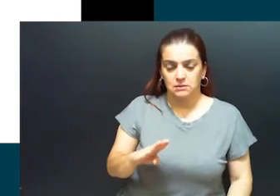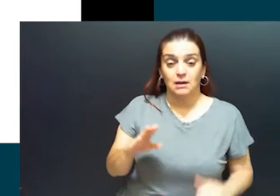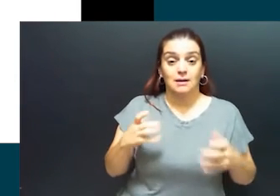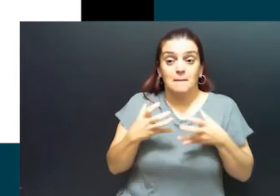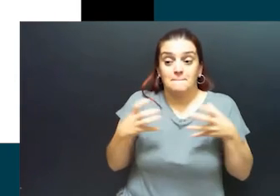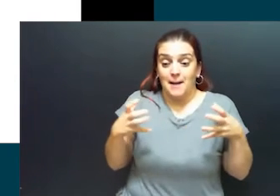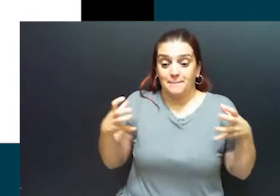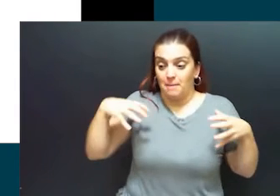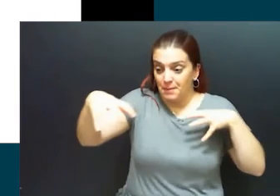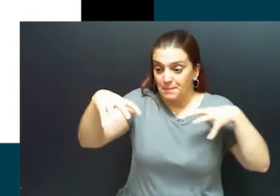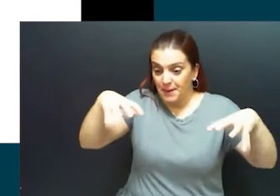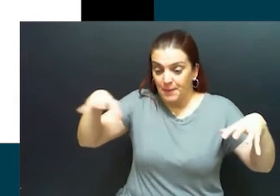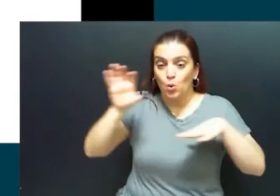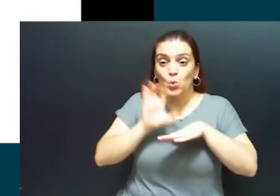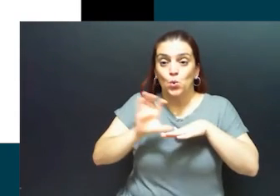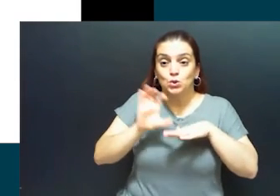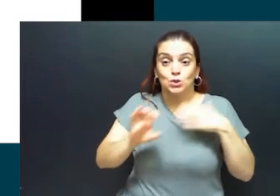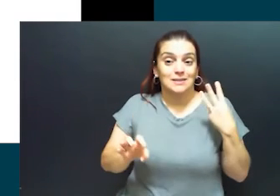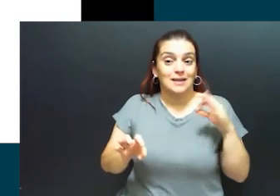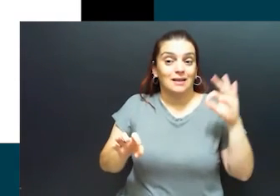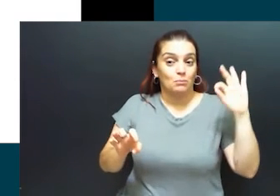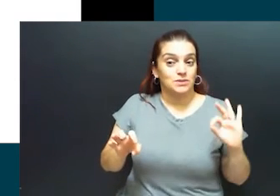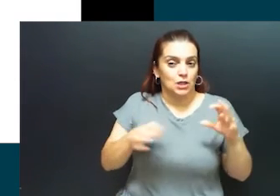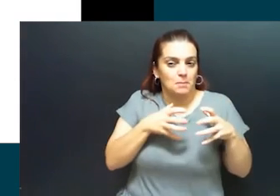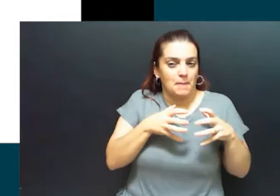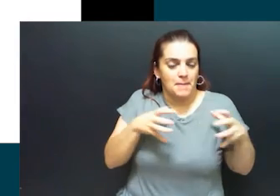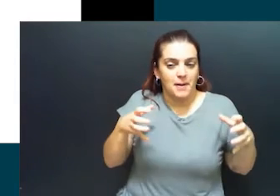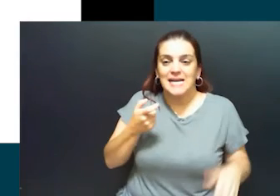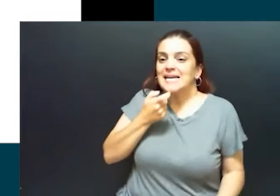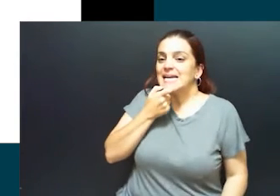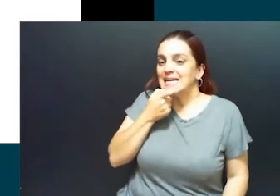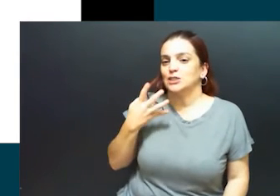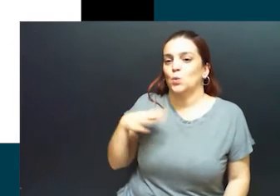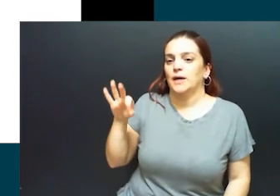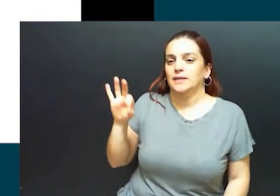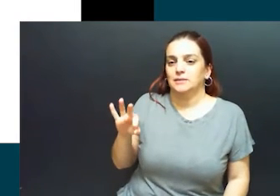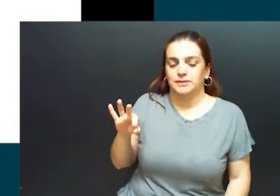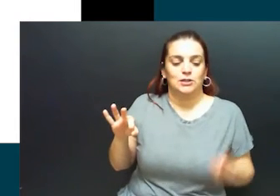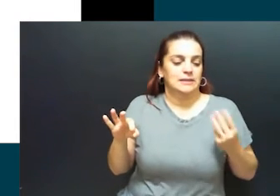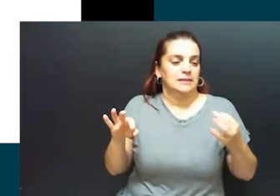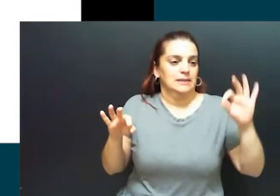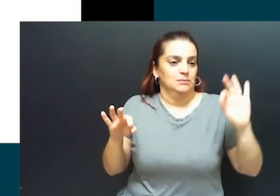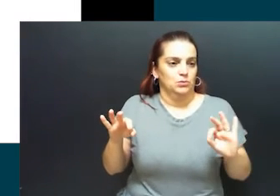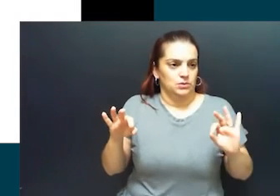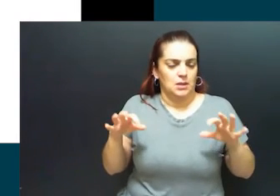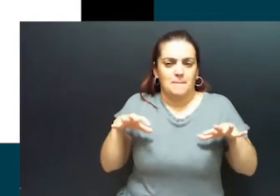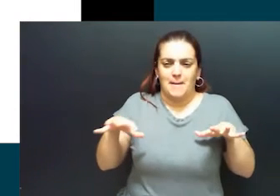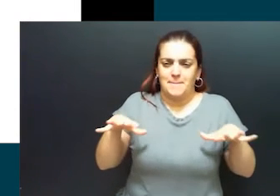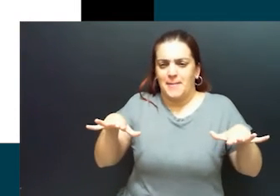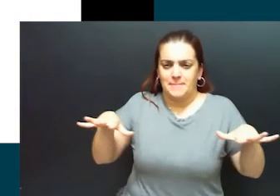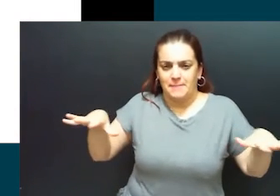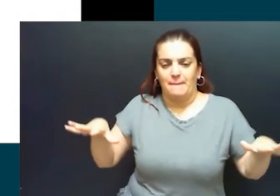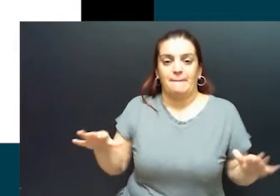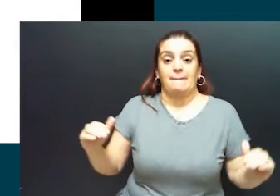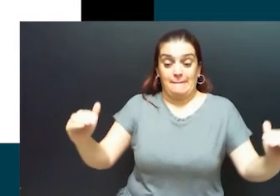cursos profissionalizantes em 30% e crescer a divisão de cursos em inglês em 40%. Né? E aí depois tem outro nível que poxa, a gente